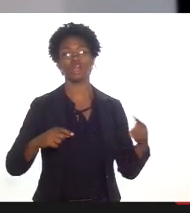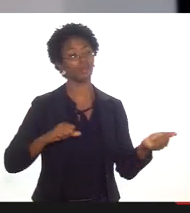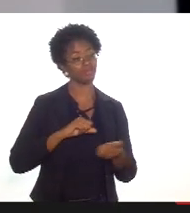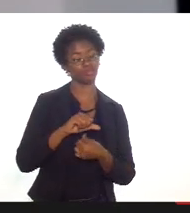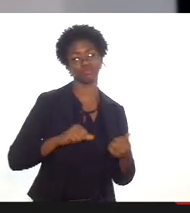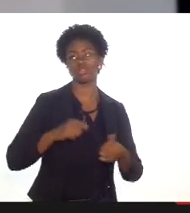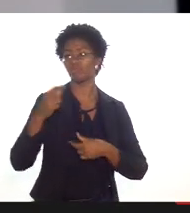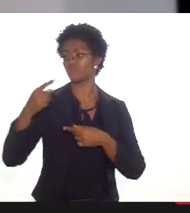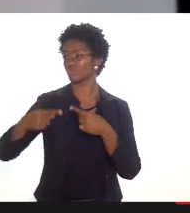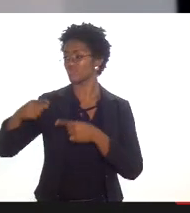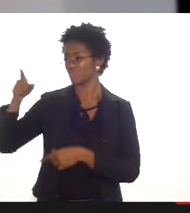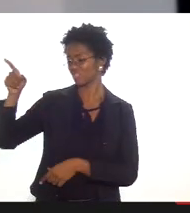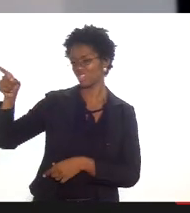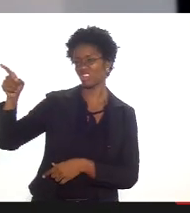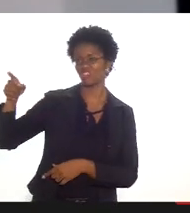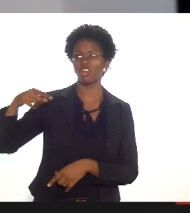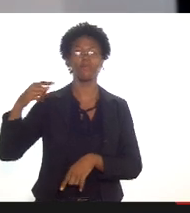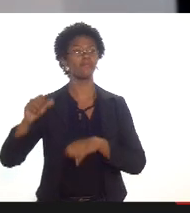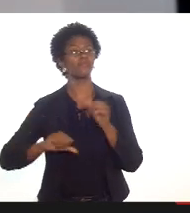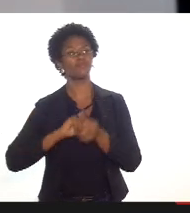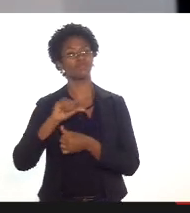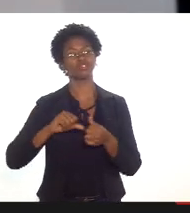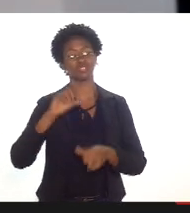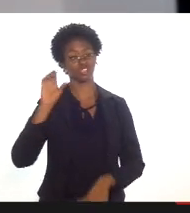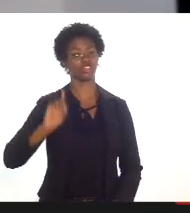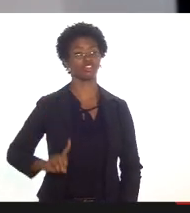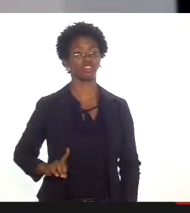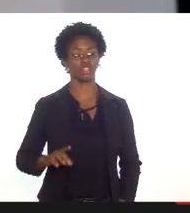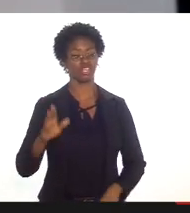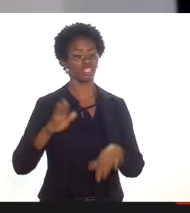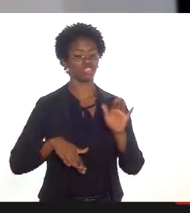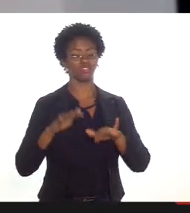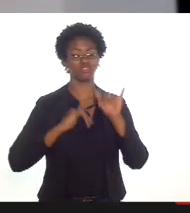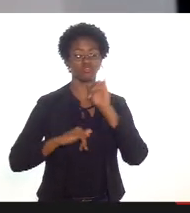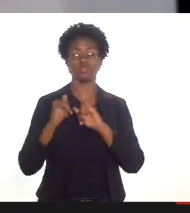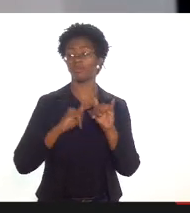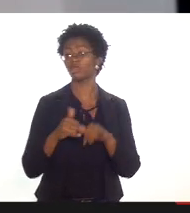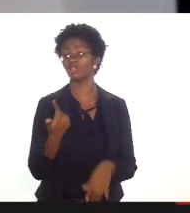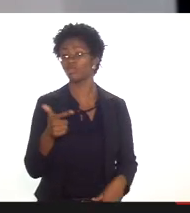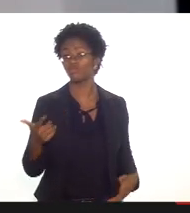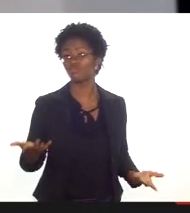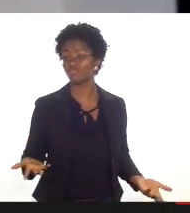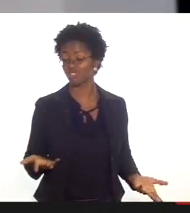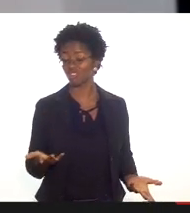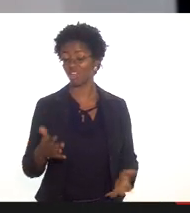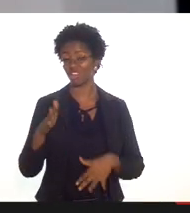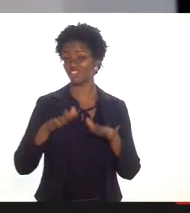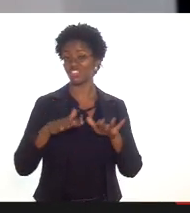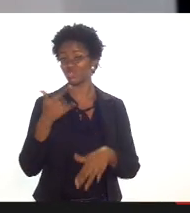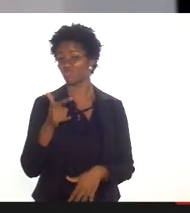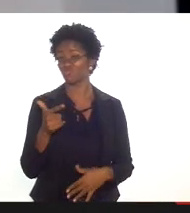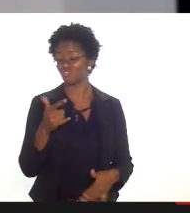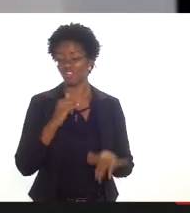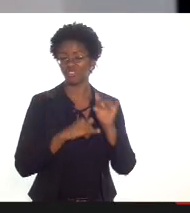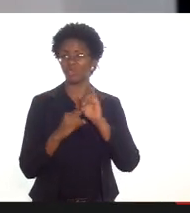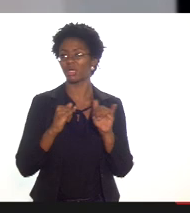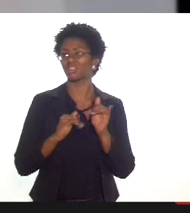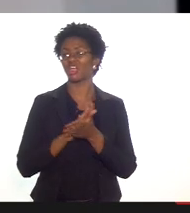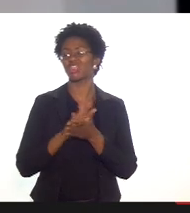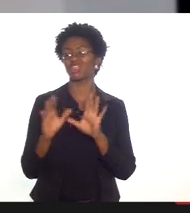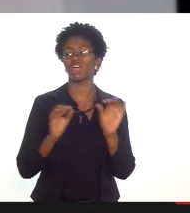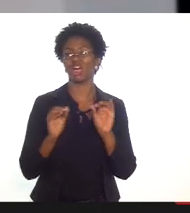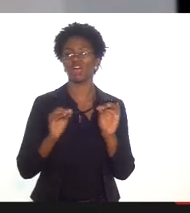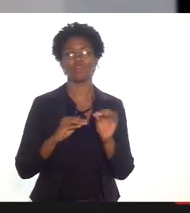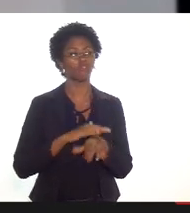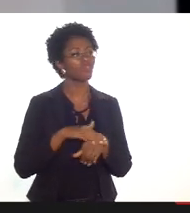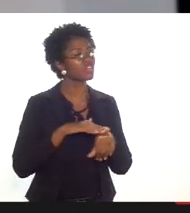trocando diretores, inclusive, que não tinham informação nem sobre o número de leitos que tinha no hospital. A gente chamava o diretor para